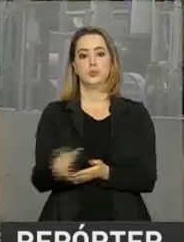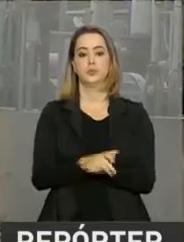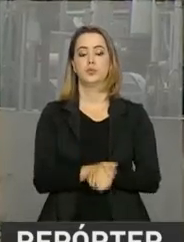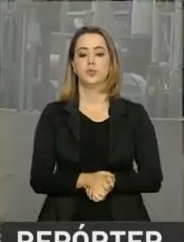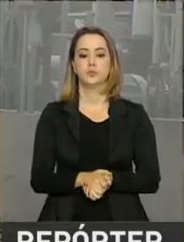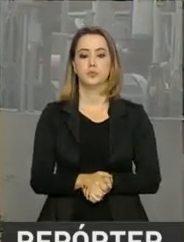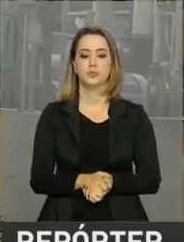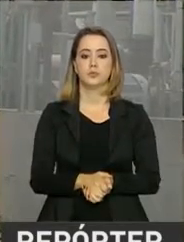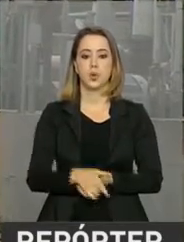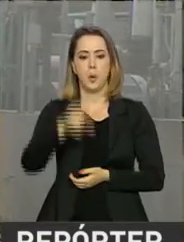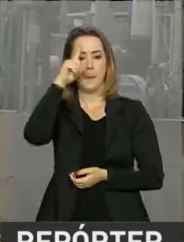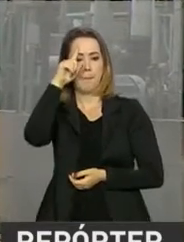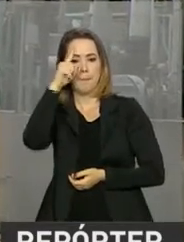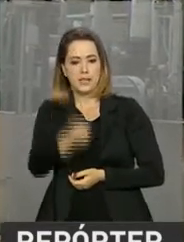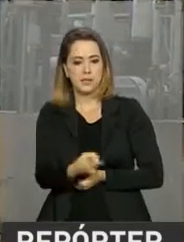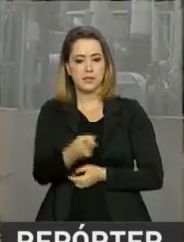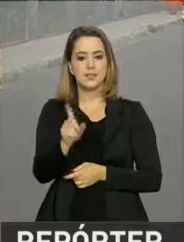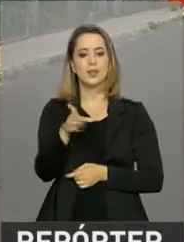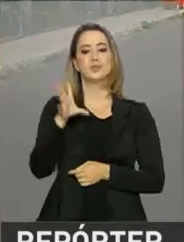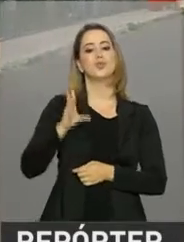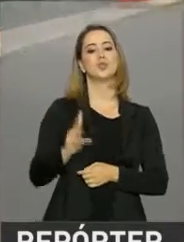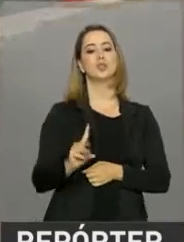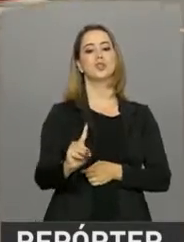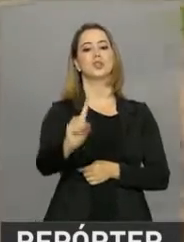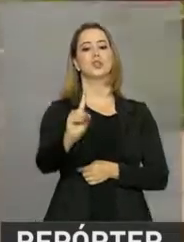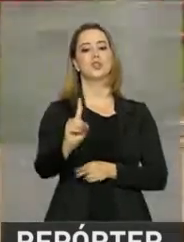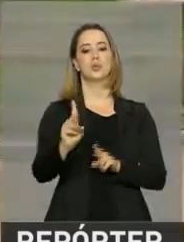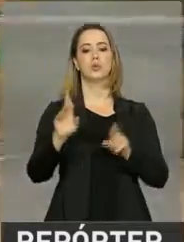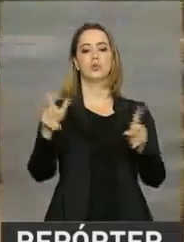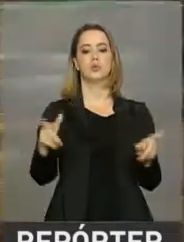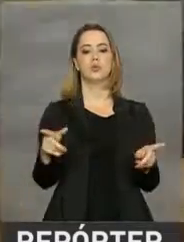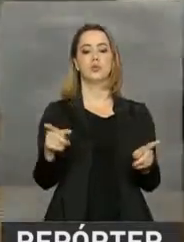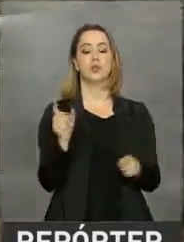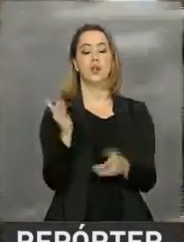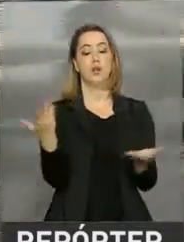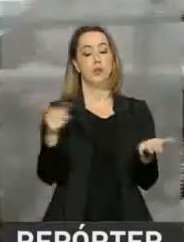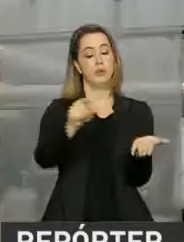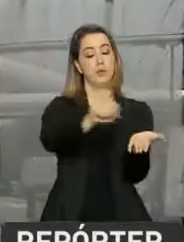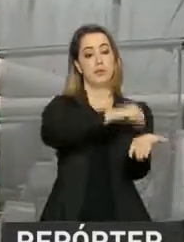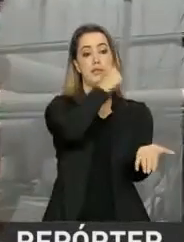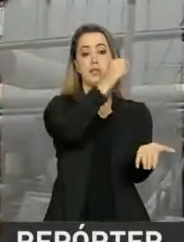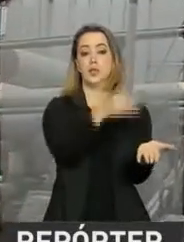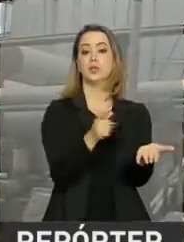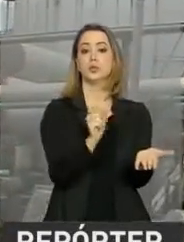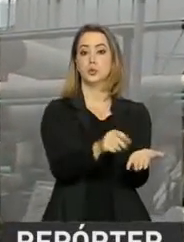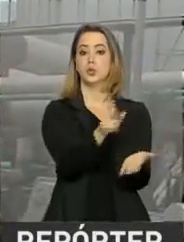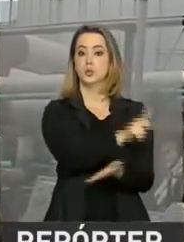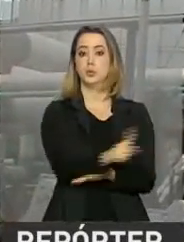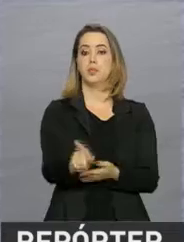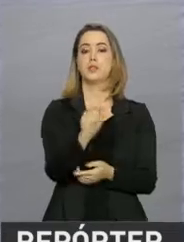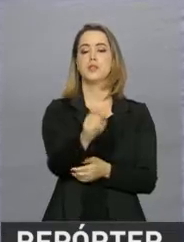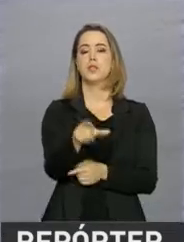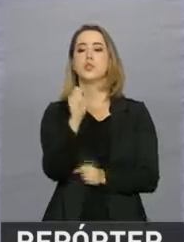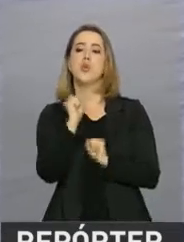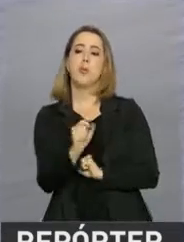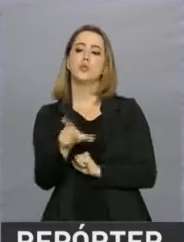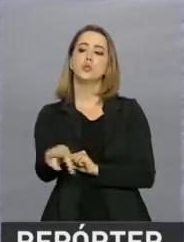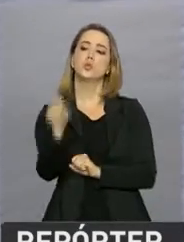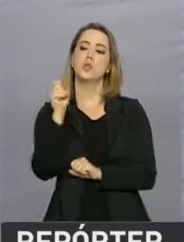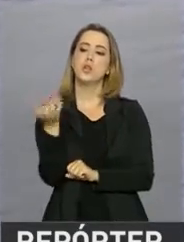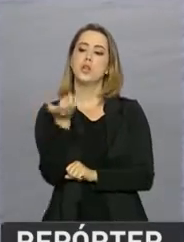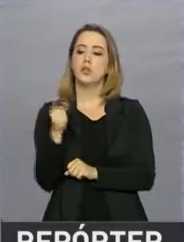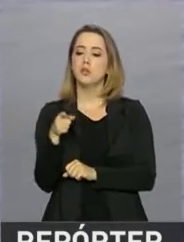de obrigação a direito a partir da sanção presidencial a petrobras vai poder escolher se quer ou não